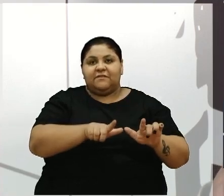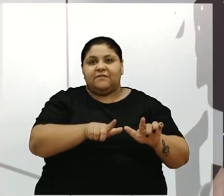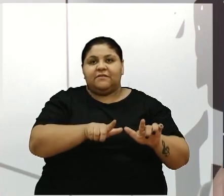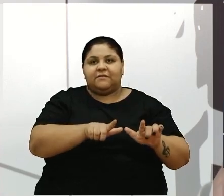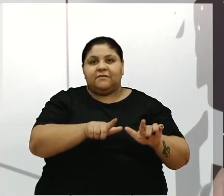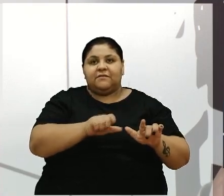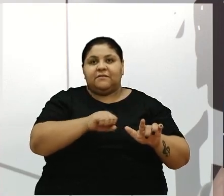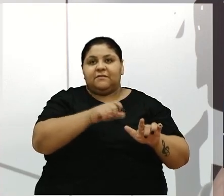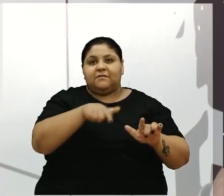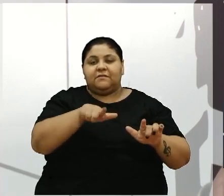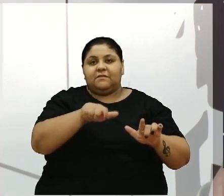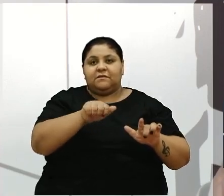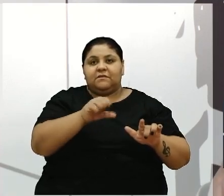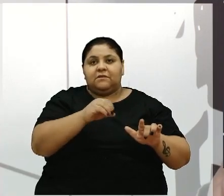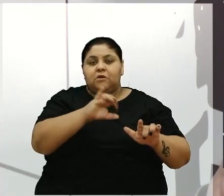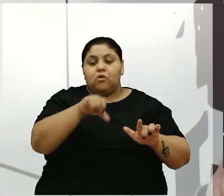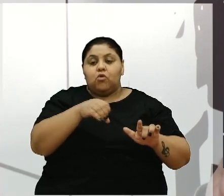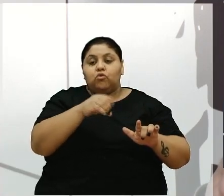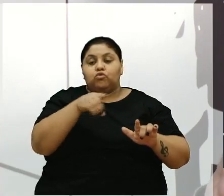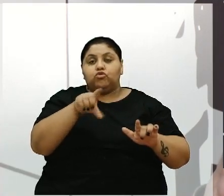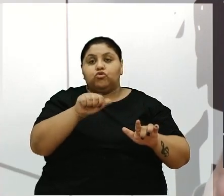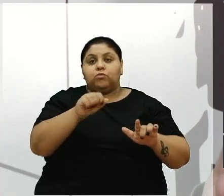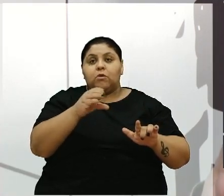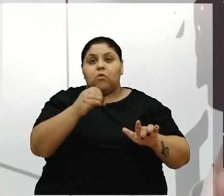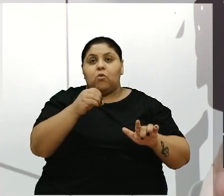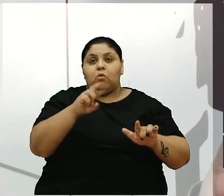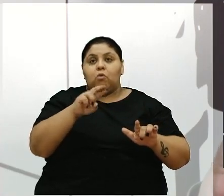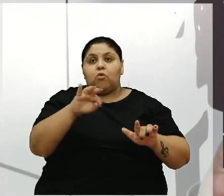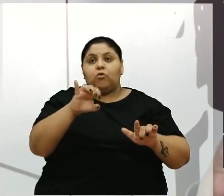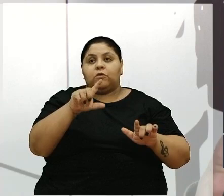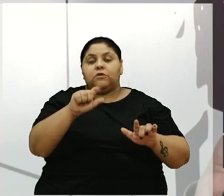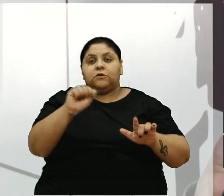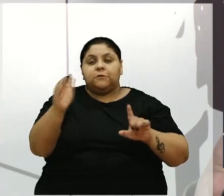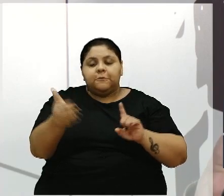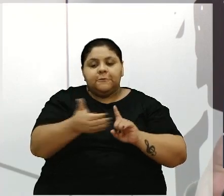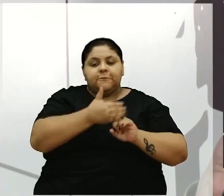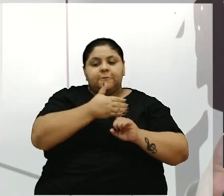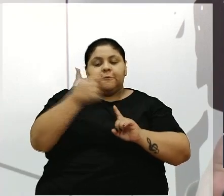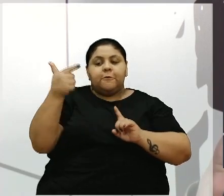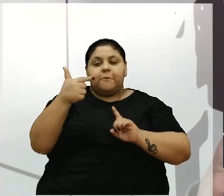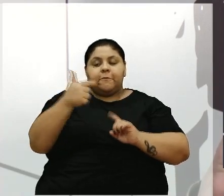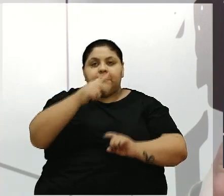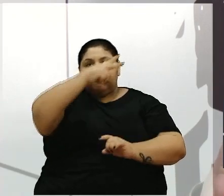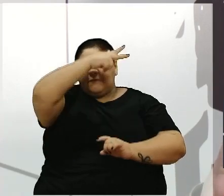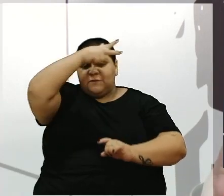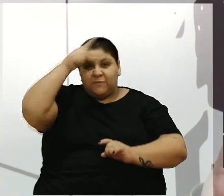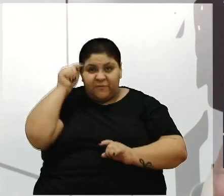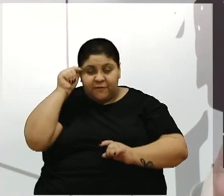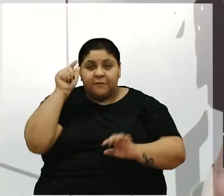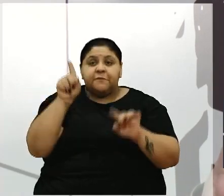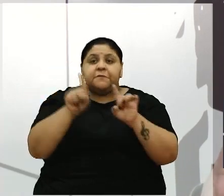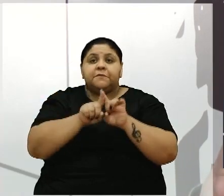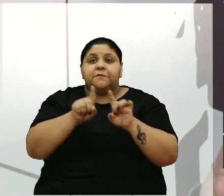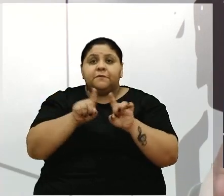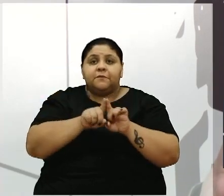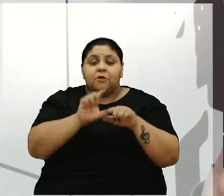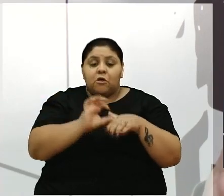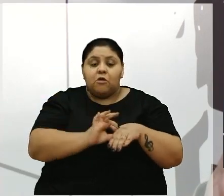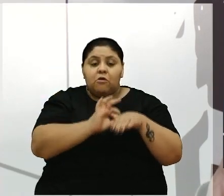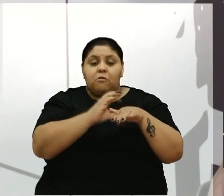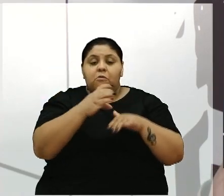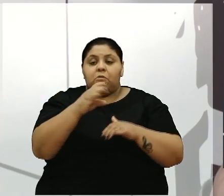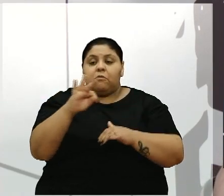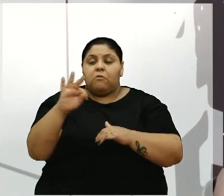João da Utiga. Fui muito bem acolhido pelo vice-prefeito Gelaim, daquela cidade, e pelo patrão do